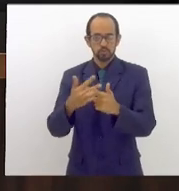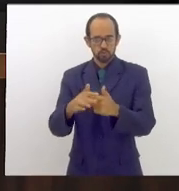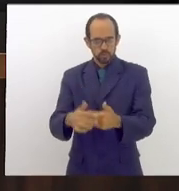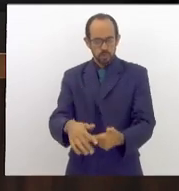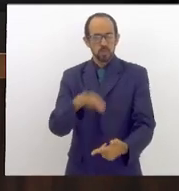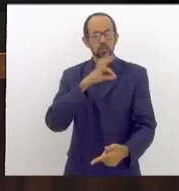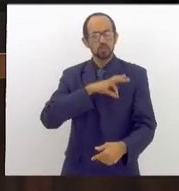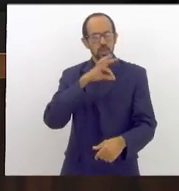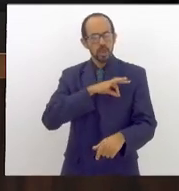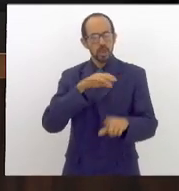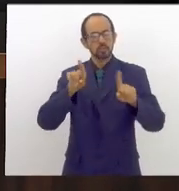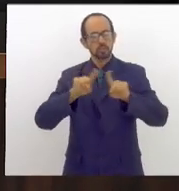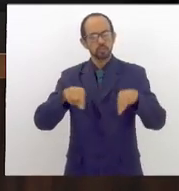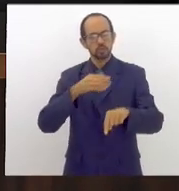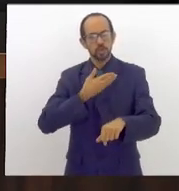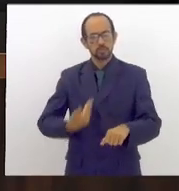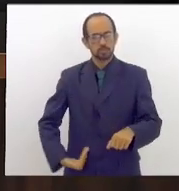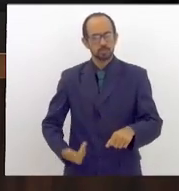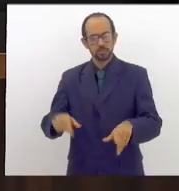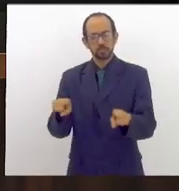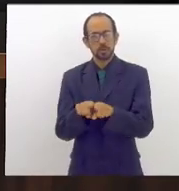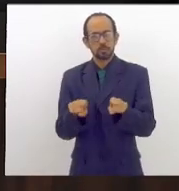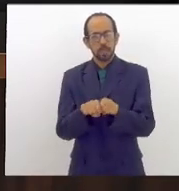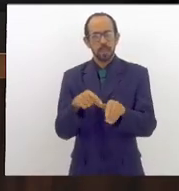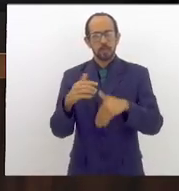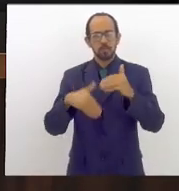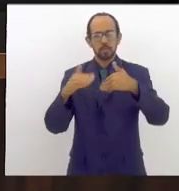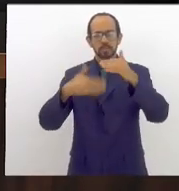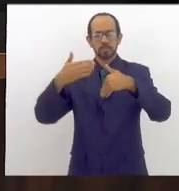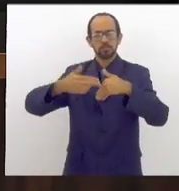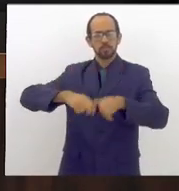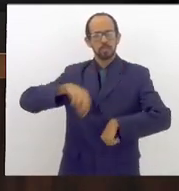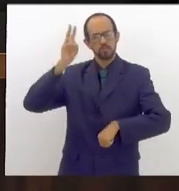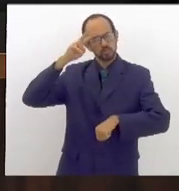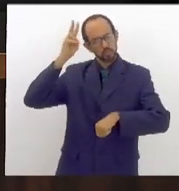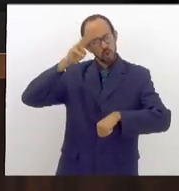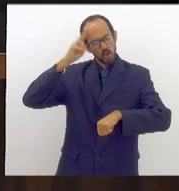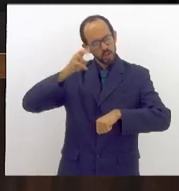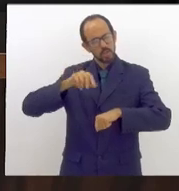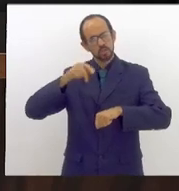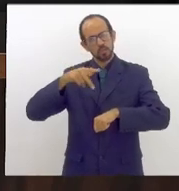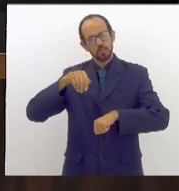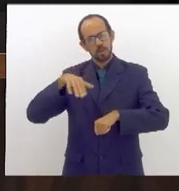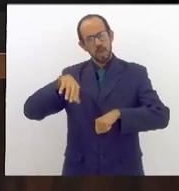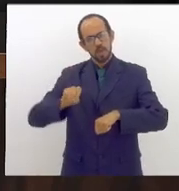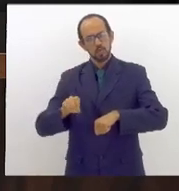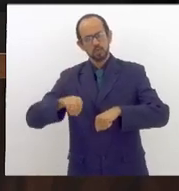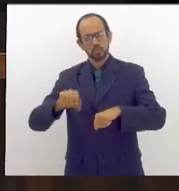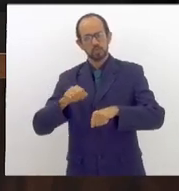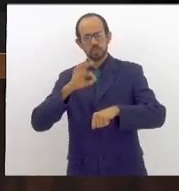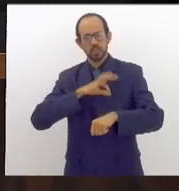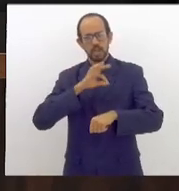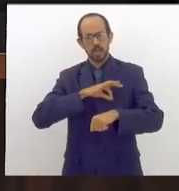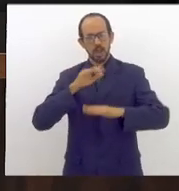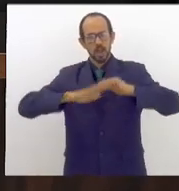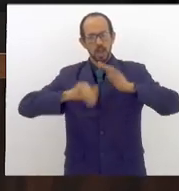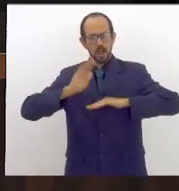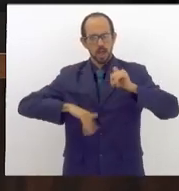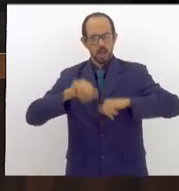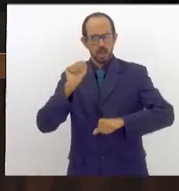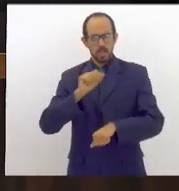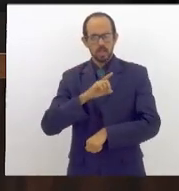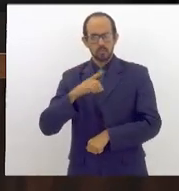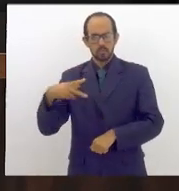categorias além disso avançamos em pleito histórico como plano de cargos e salários de saúde e da defensoria pública e